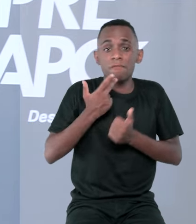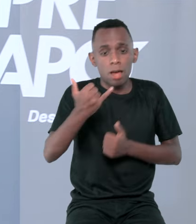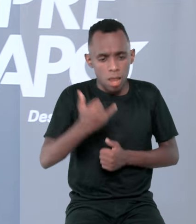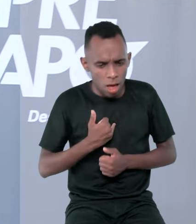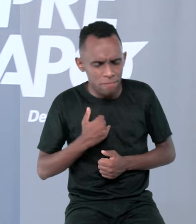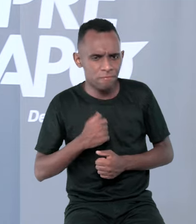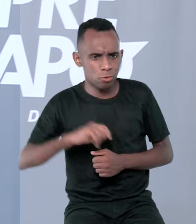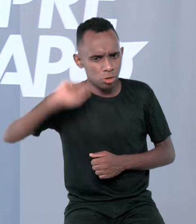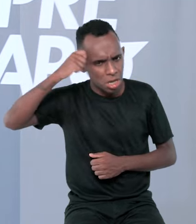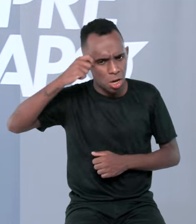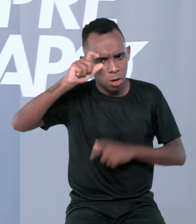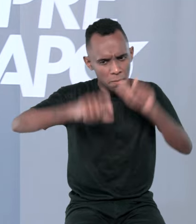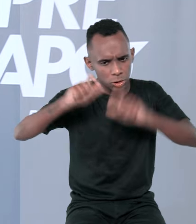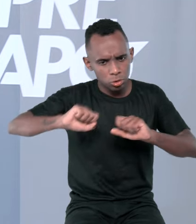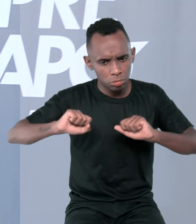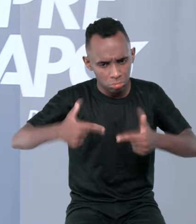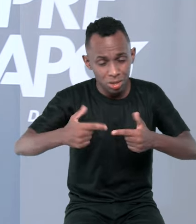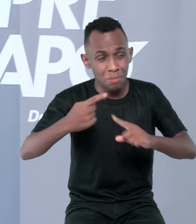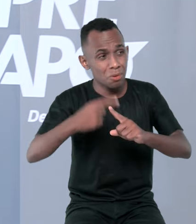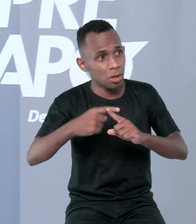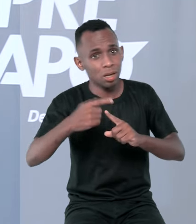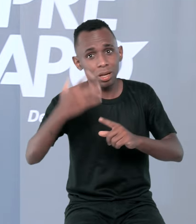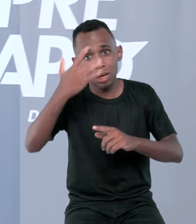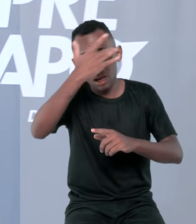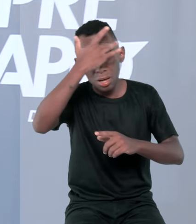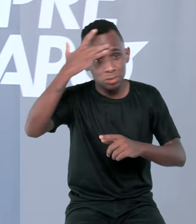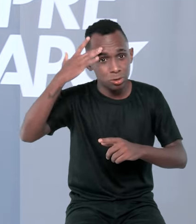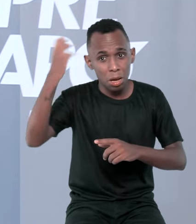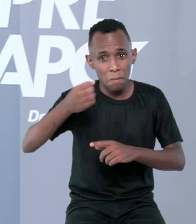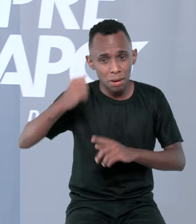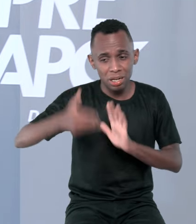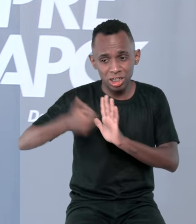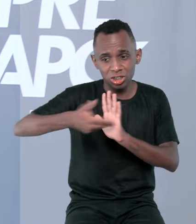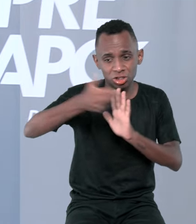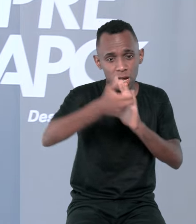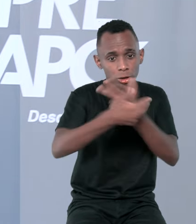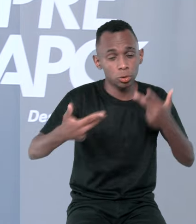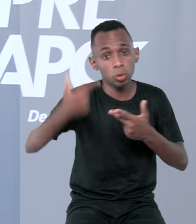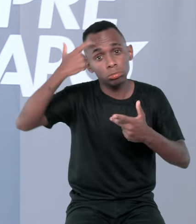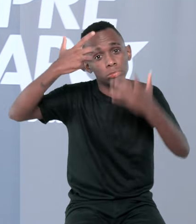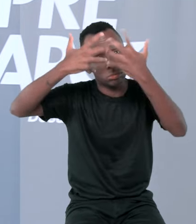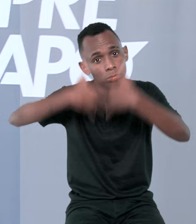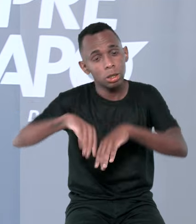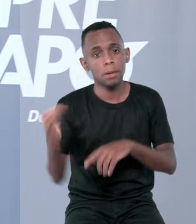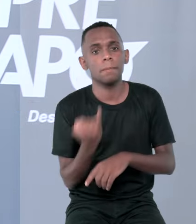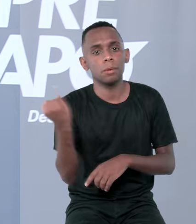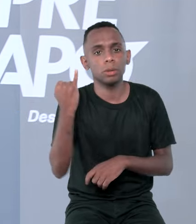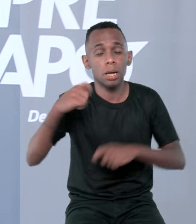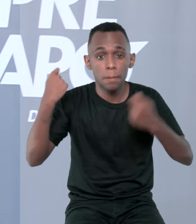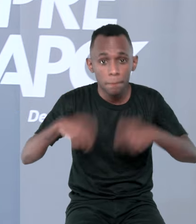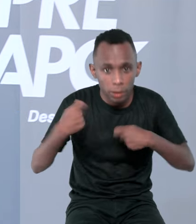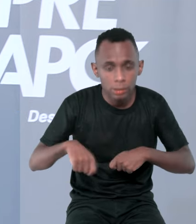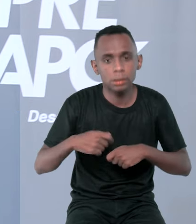de lutar, pois o mundo branco havia nos tirado quase tudo. O que pensar era o que restava. É necessário